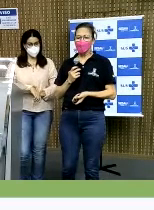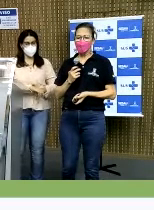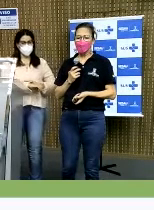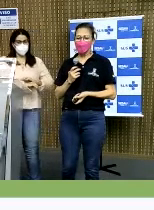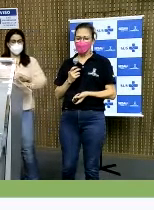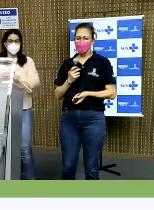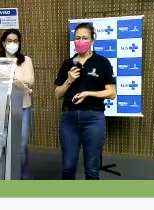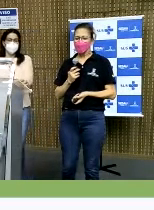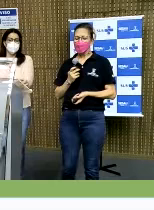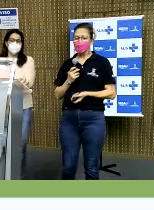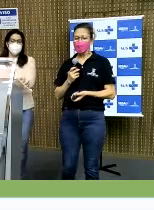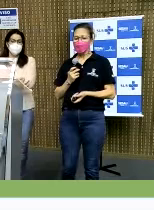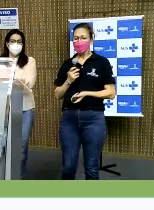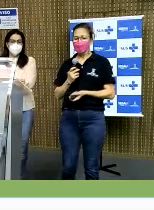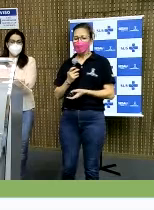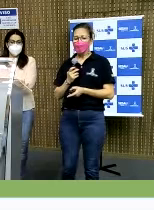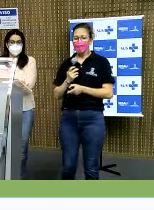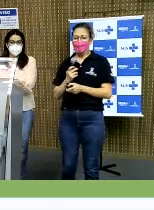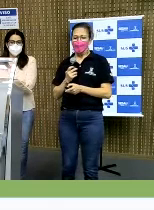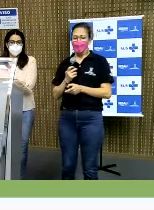Nosso mapa de área de abrangência,